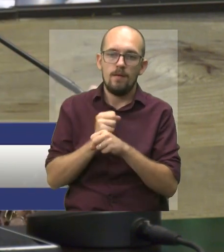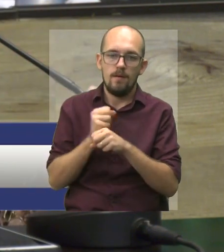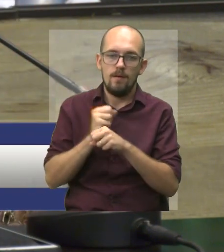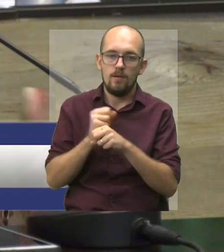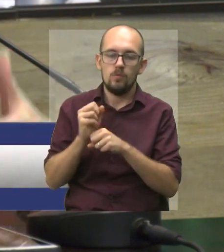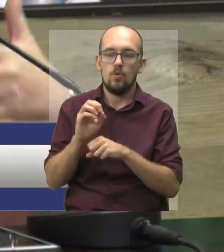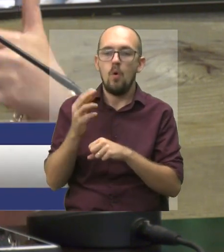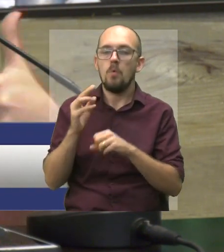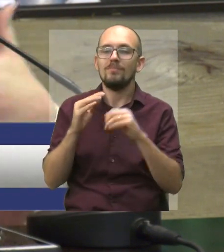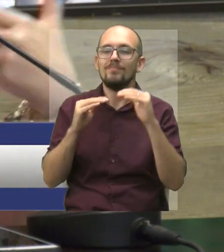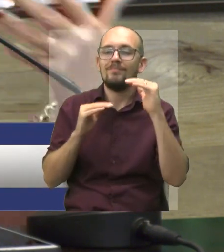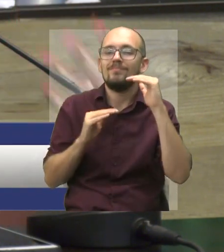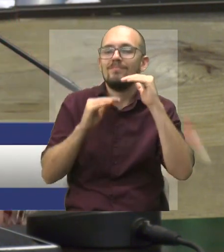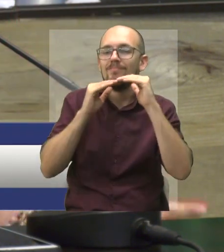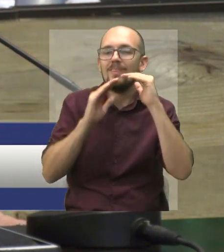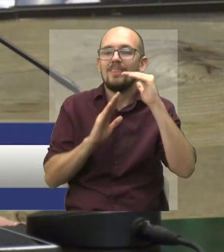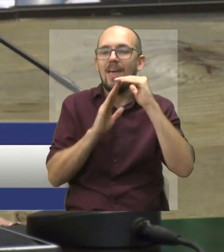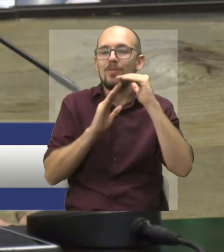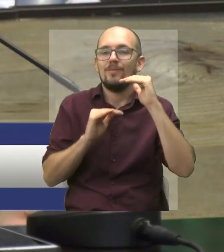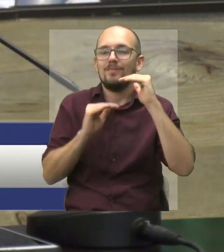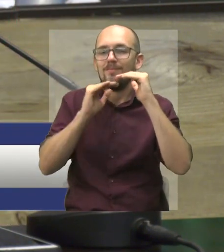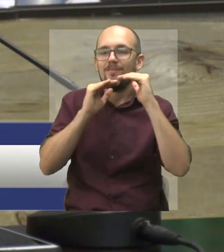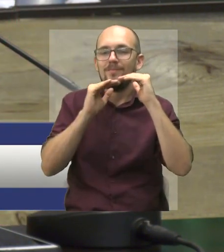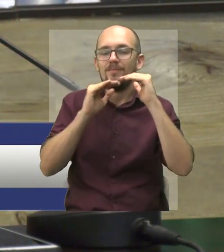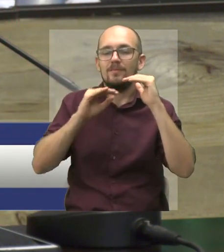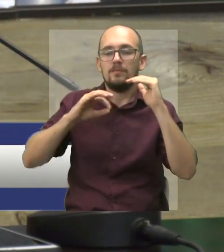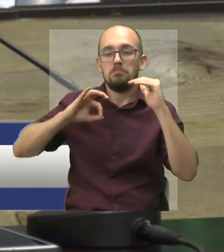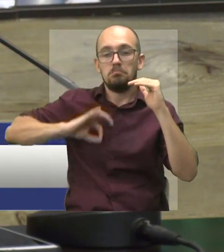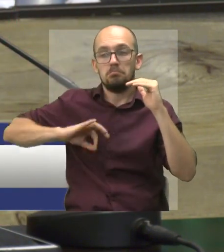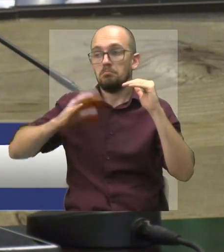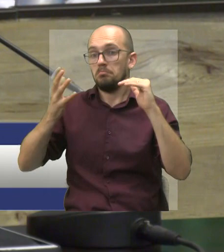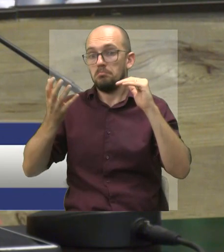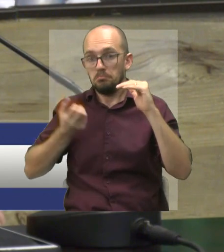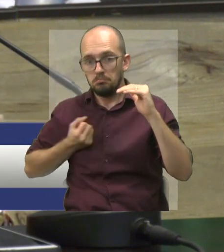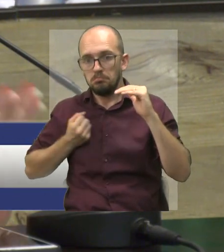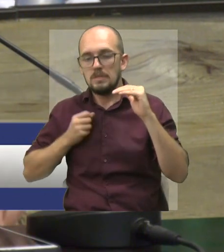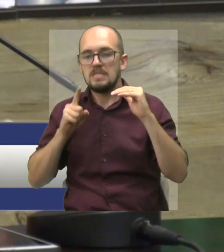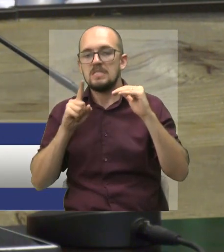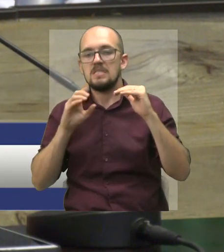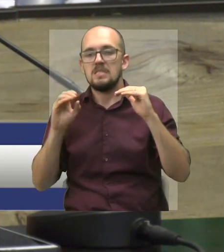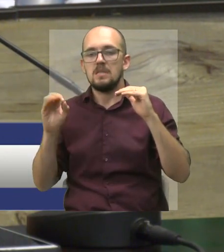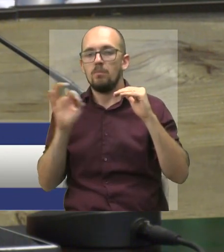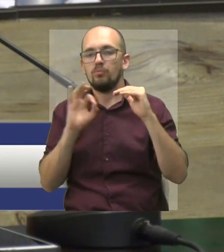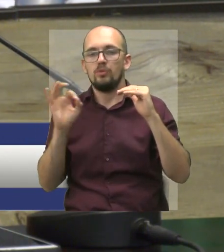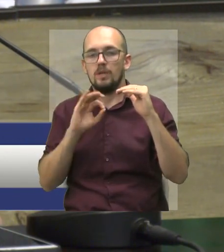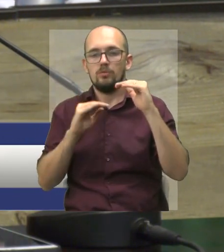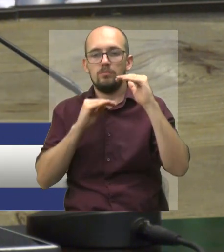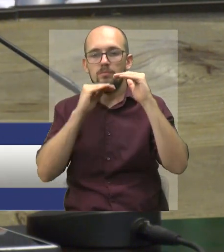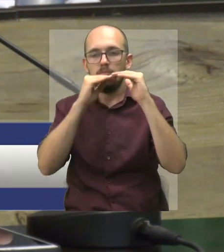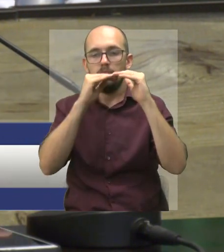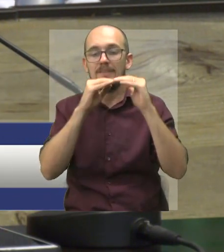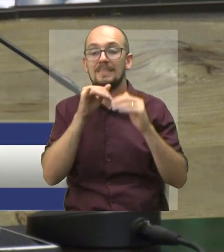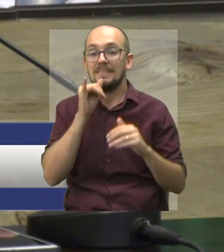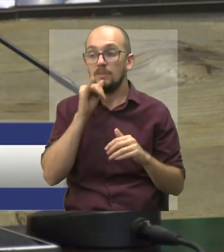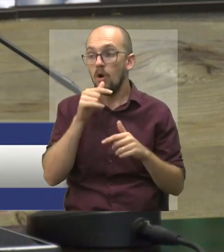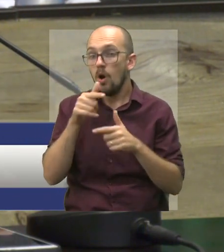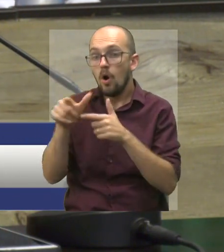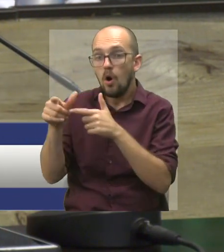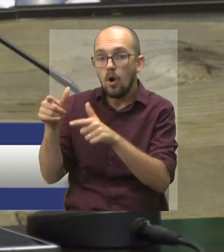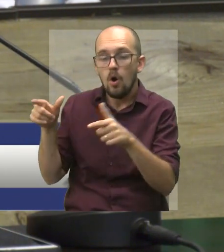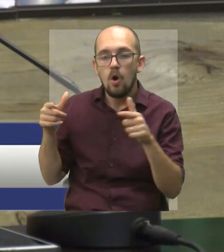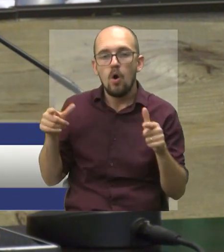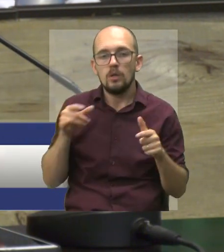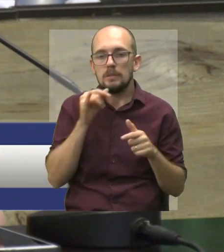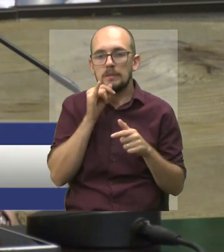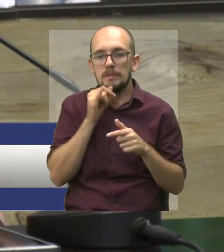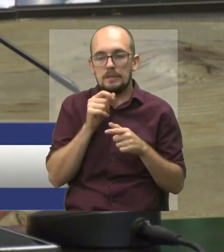ao teto, ele vai ter uma aposentadoria de 100% das suas contribuições. Fora esse caso, a pessoa vai colocar na ponta do